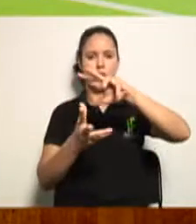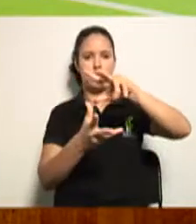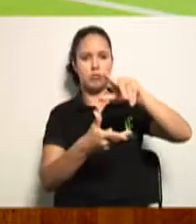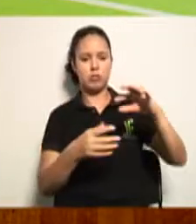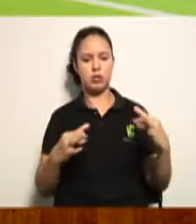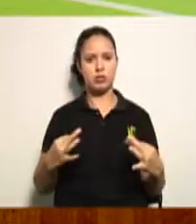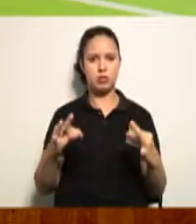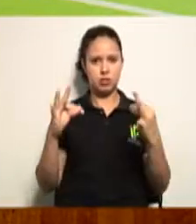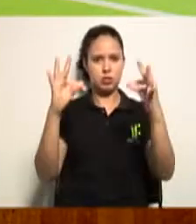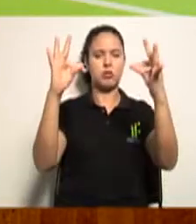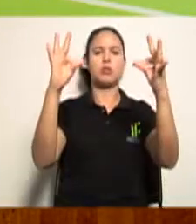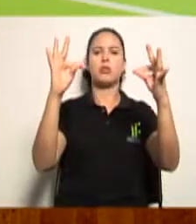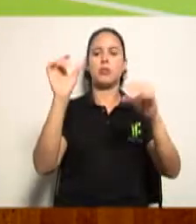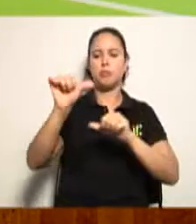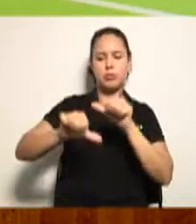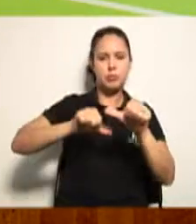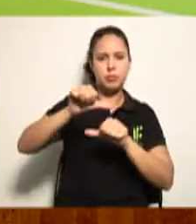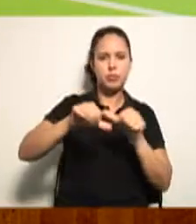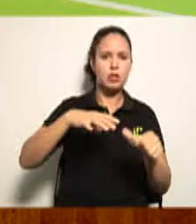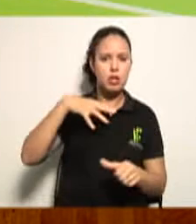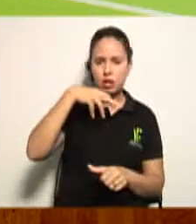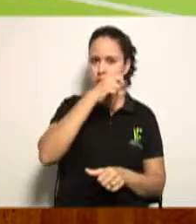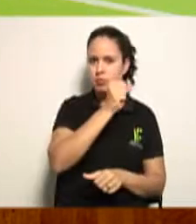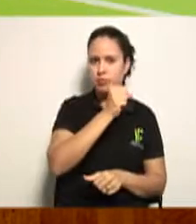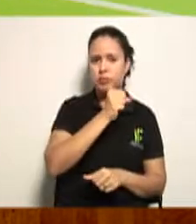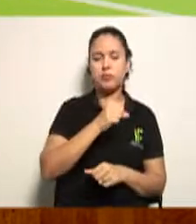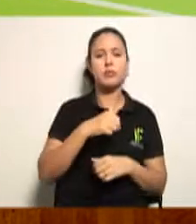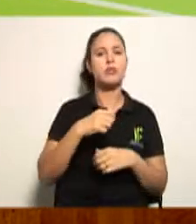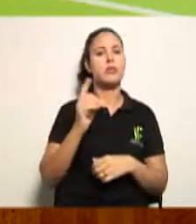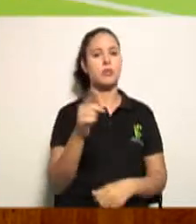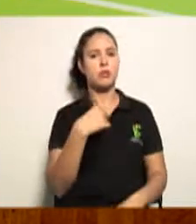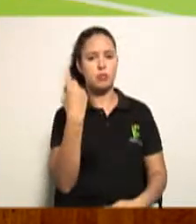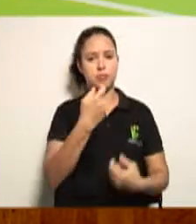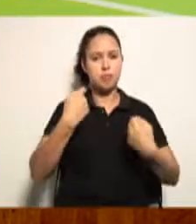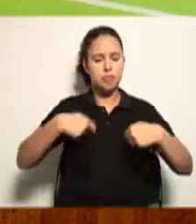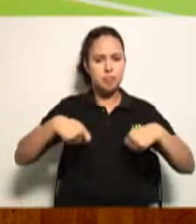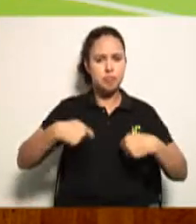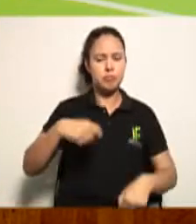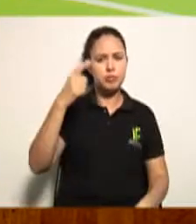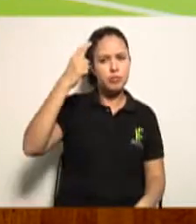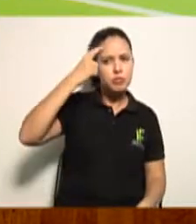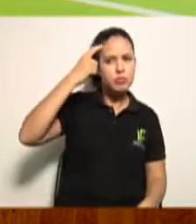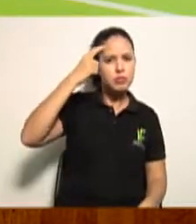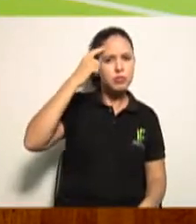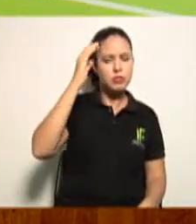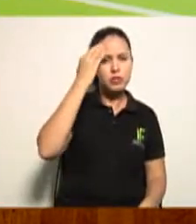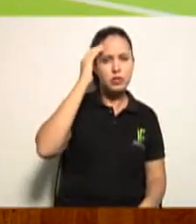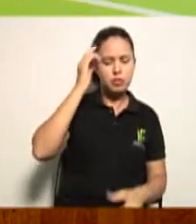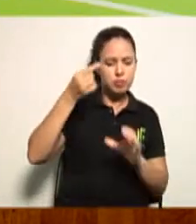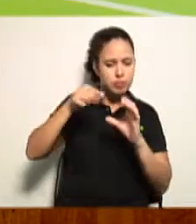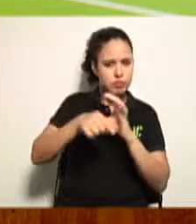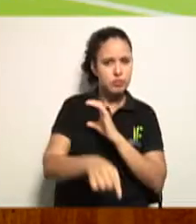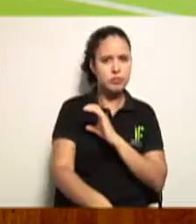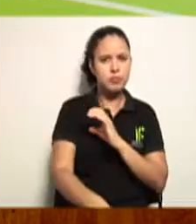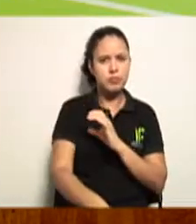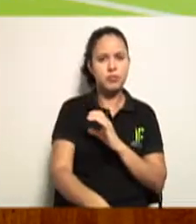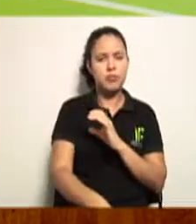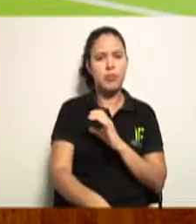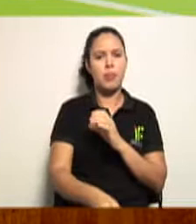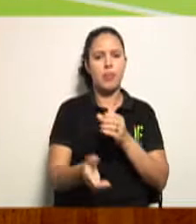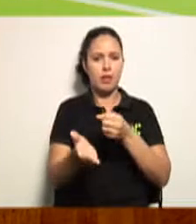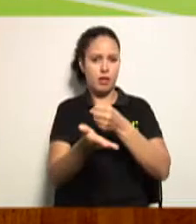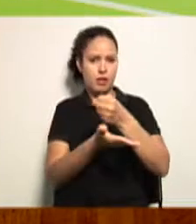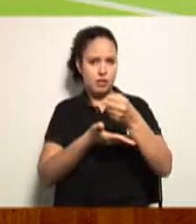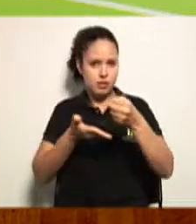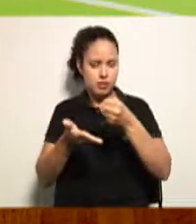globalizado, cheio de mudanças muito grandes. Então, a gente precisa ter essa noção profunda assim, das